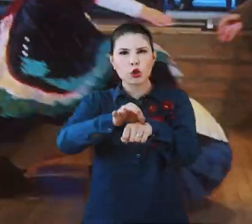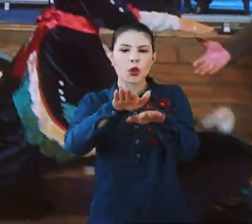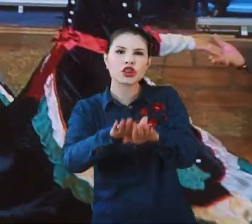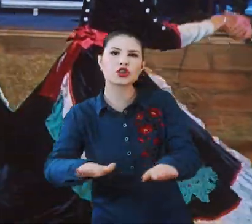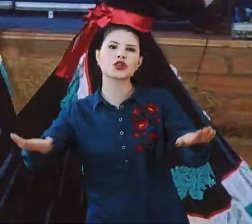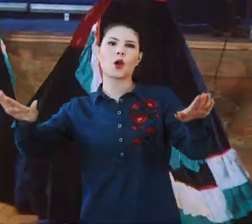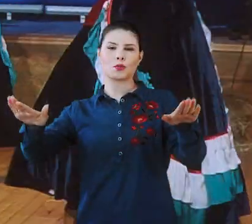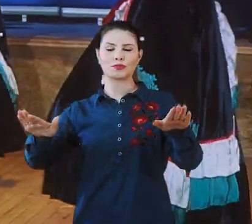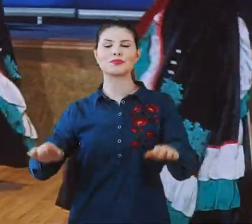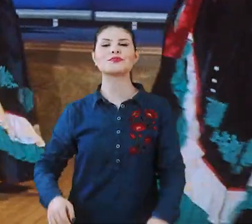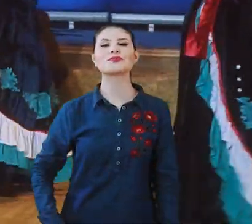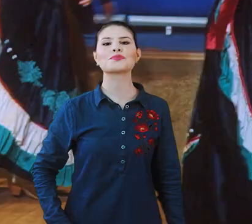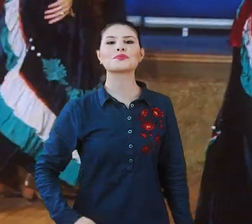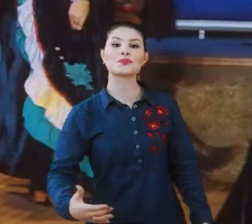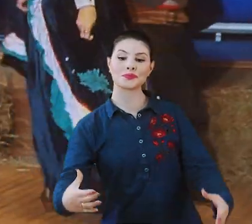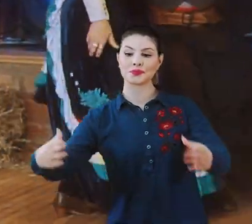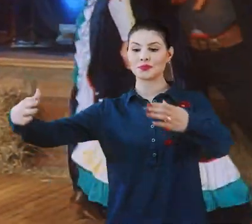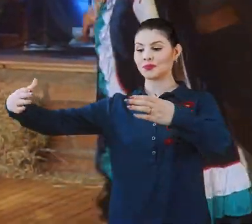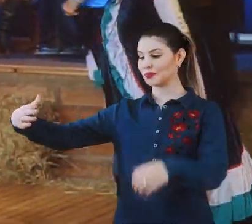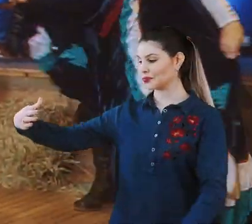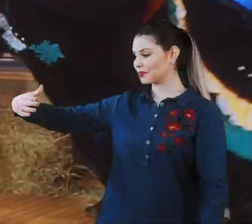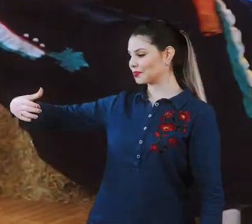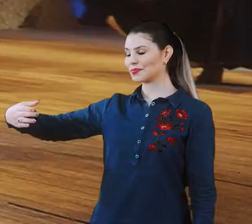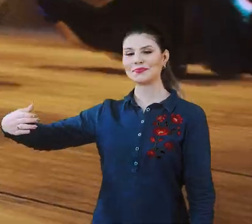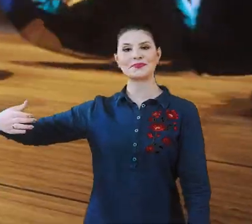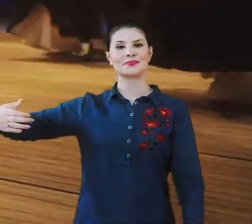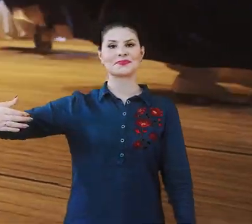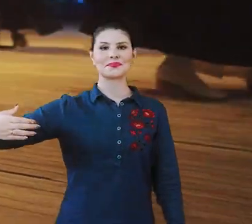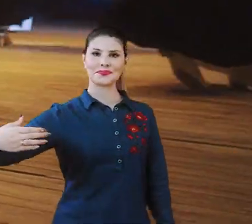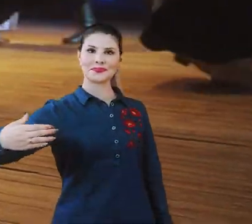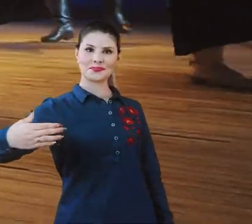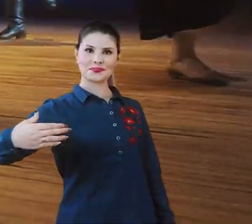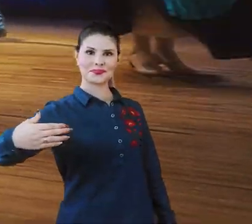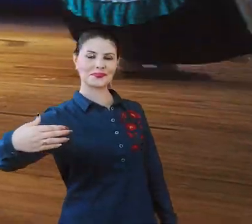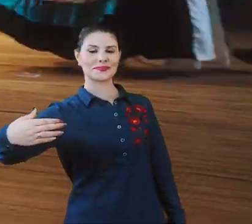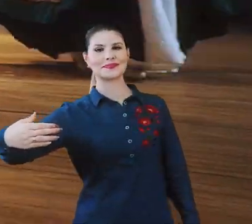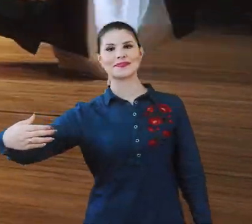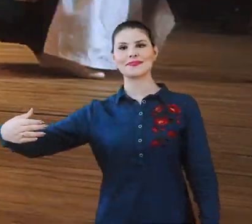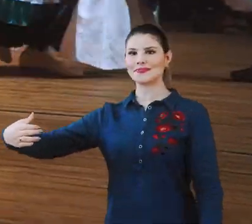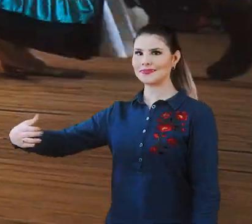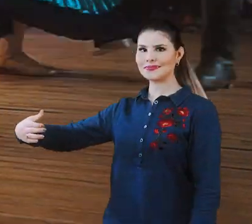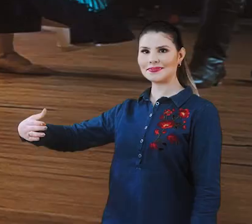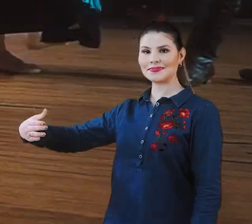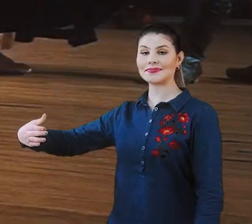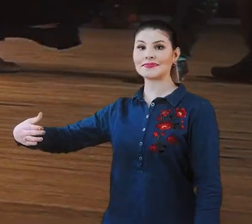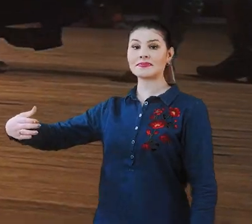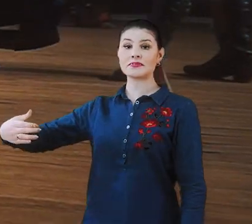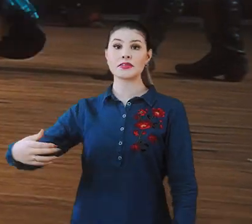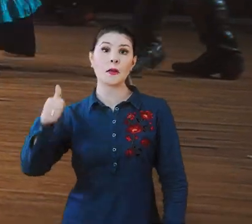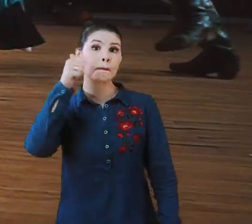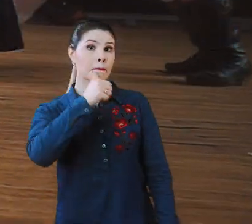no chão. Balaio, meu bem, balaio, sim, a balaio do